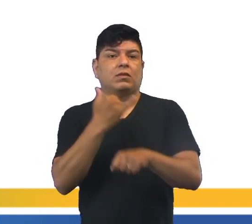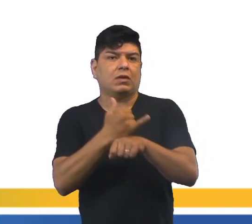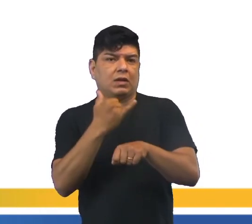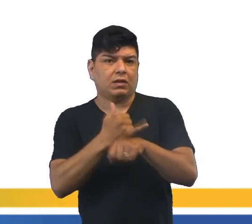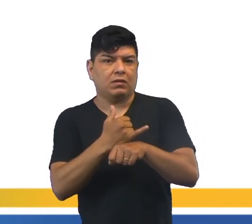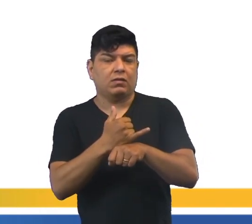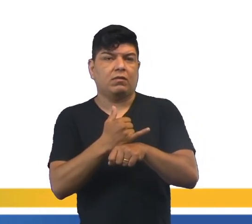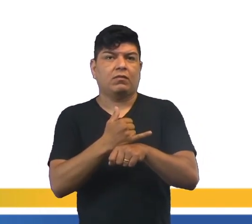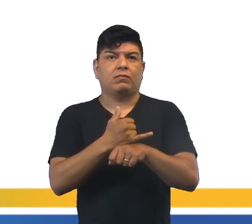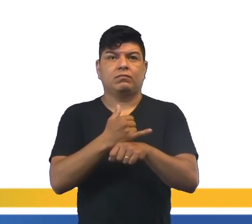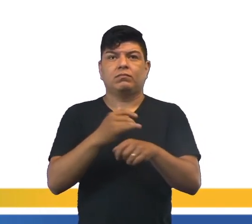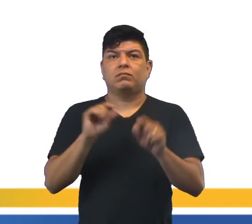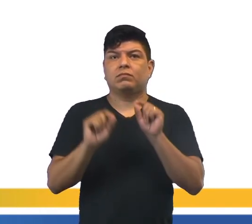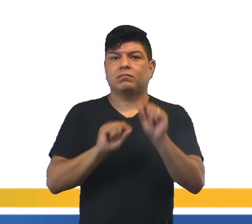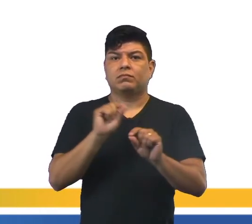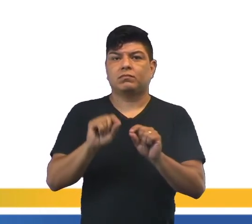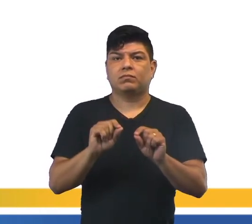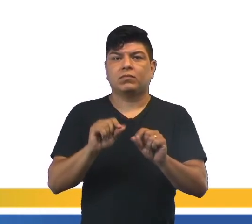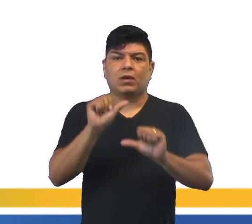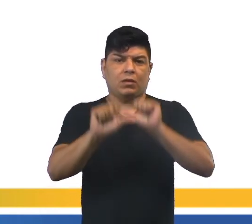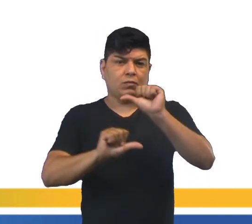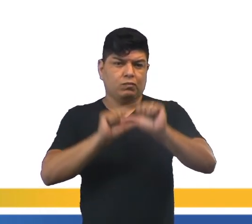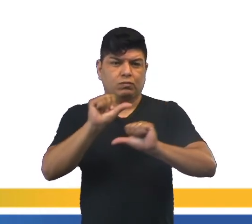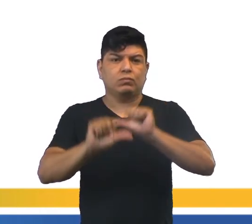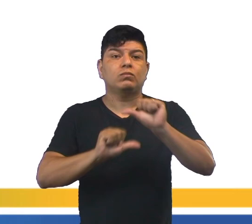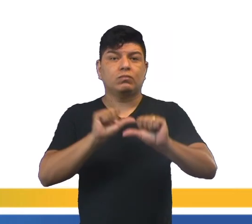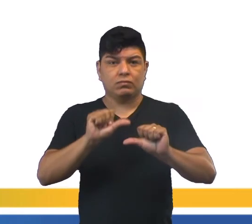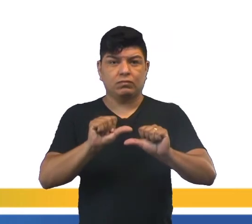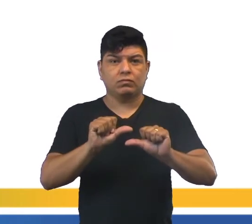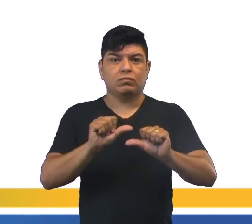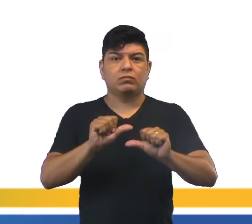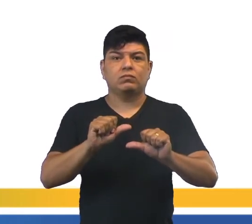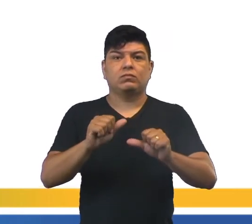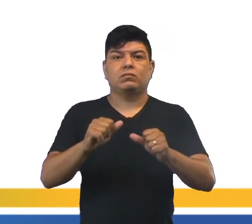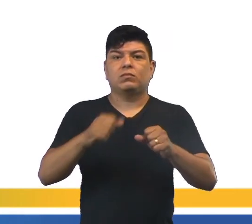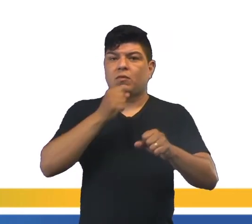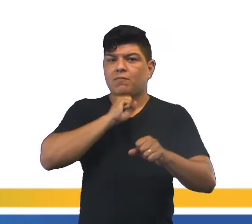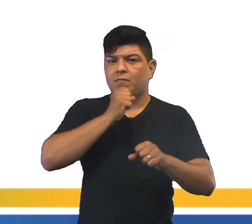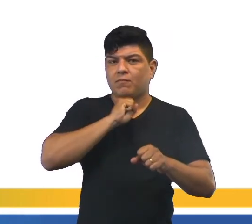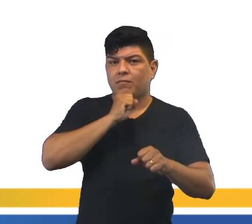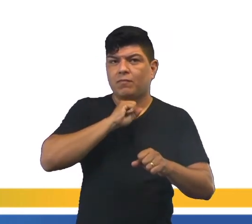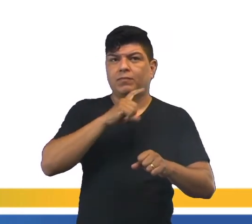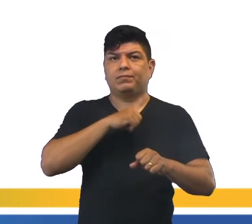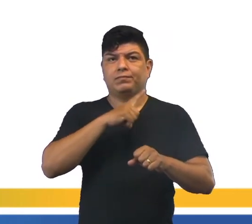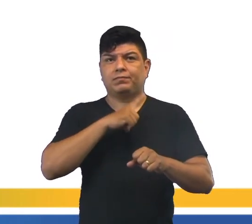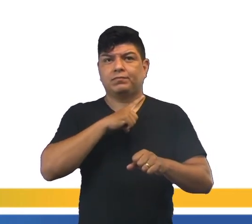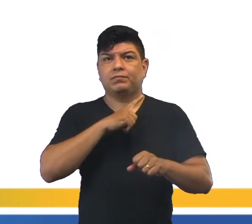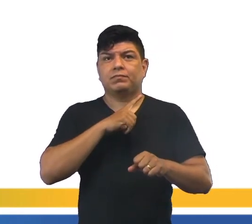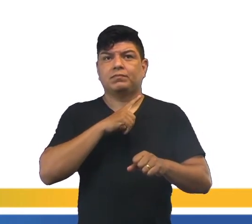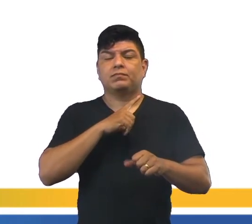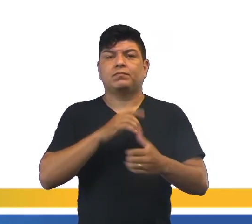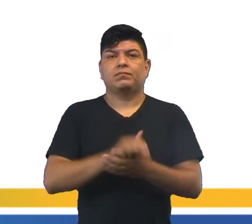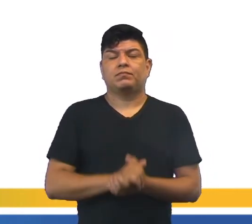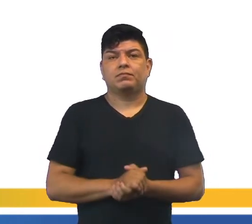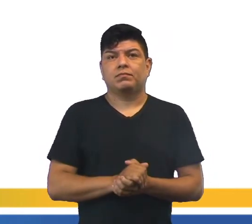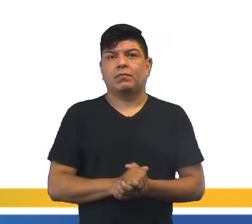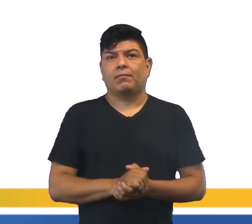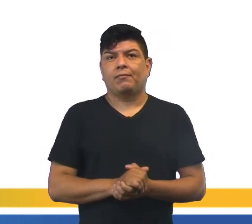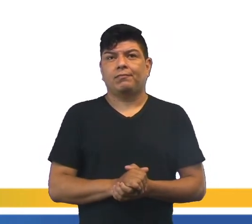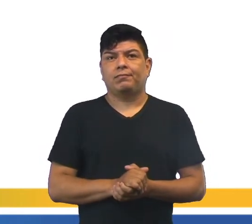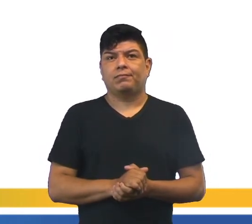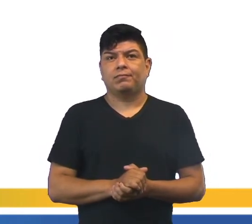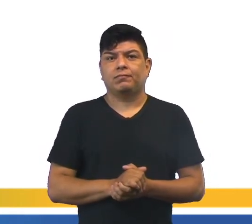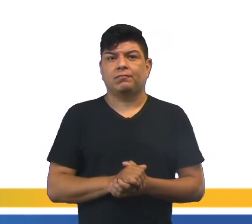metálica, tendem a sofrer processos corrosivos, né? Processo corrosivo e enferrujar.